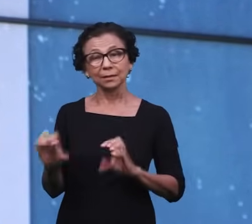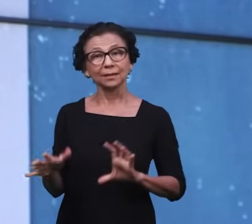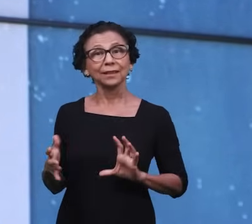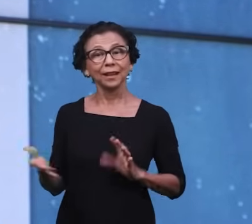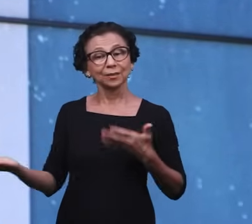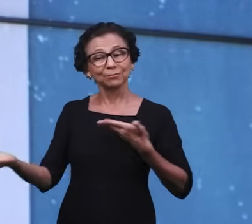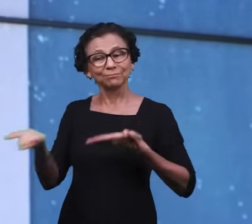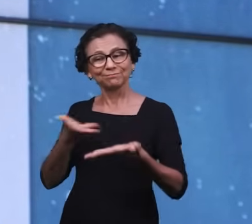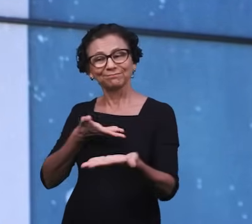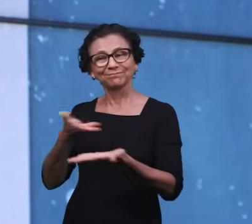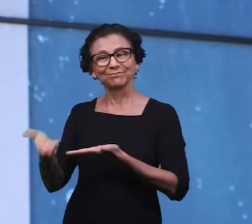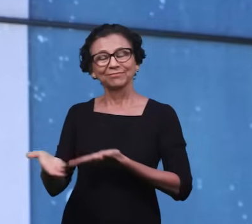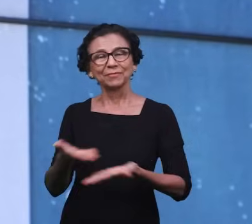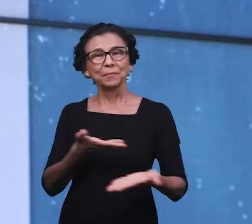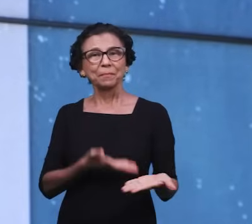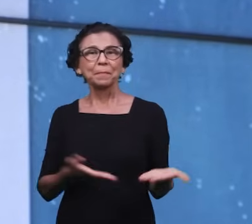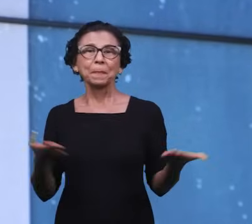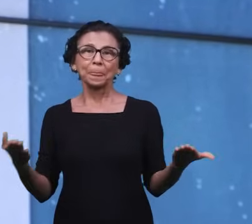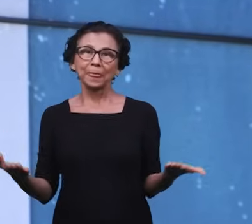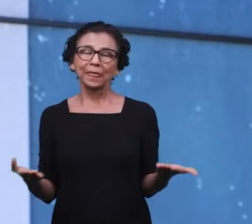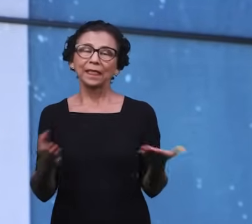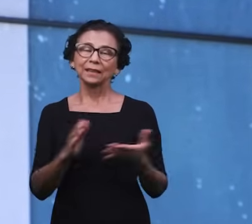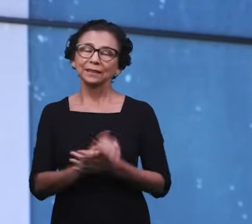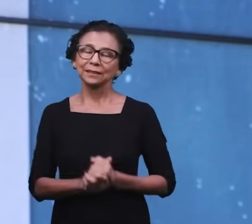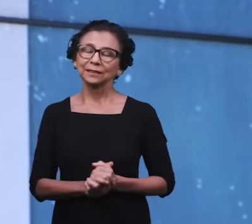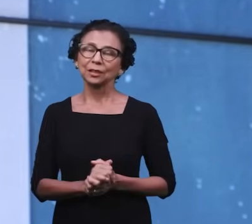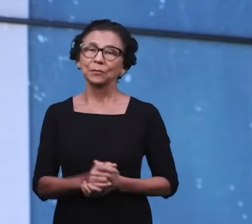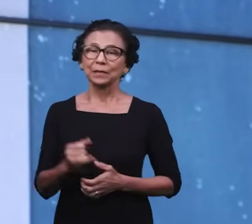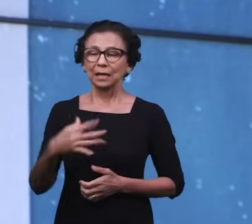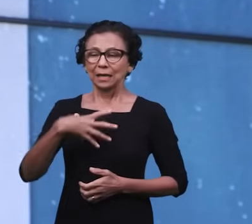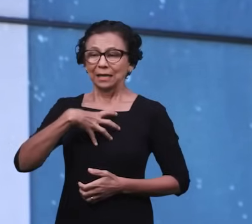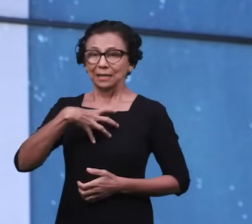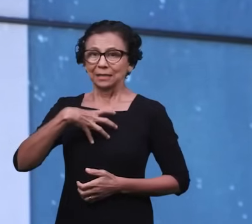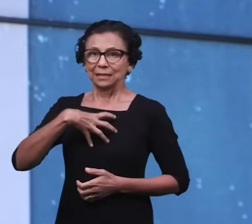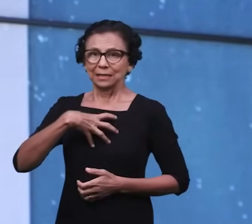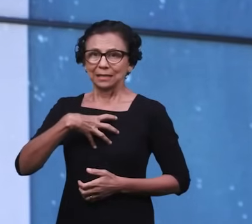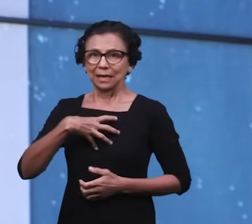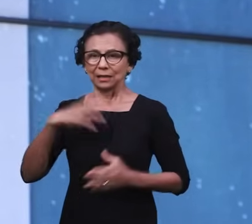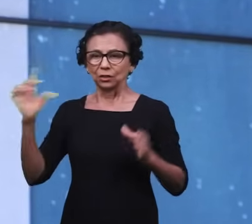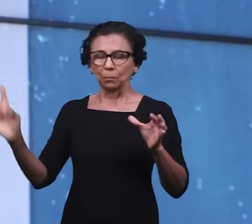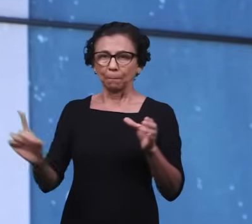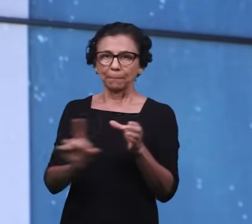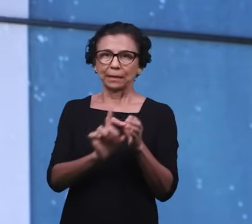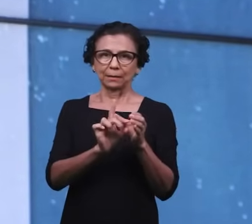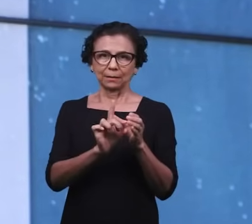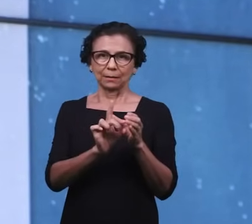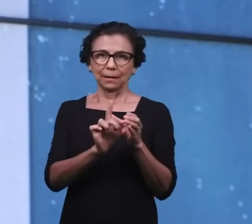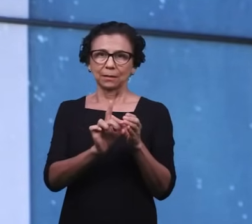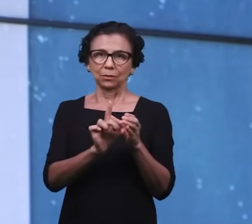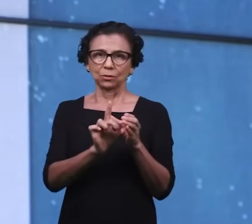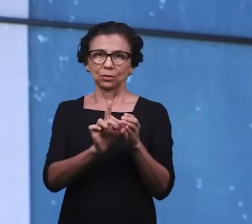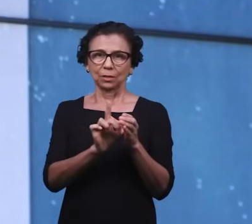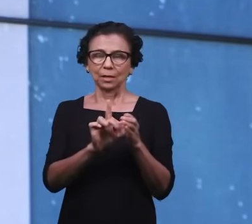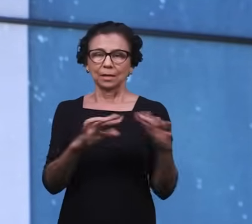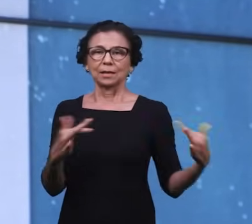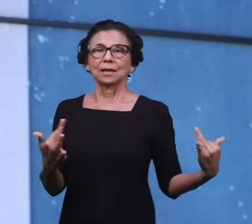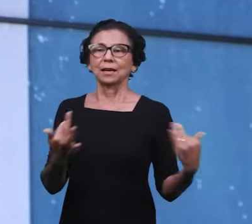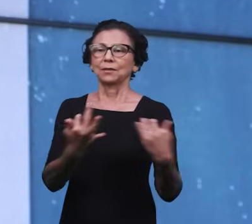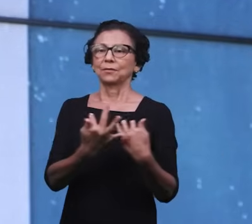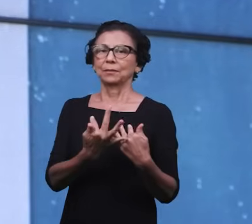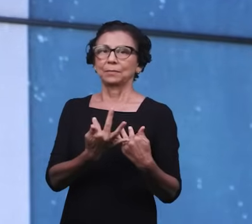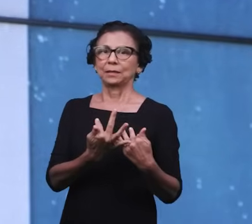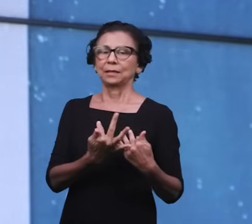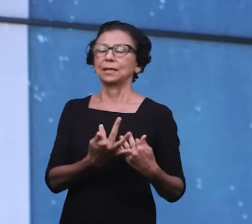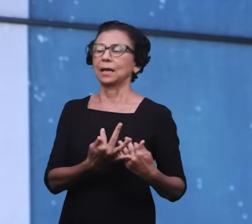família, é como ela vai se espelhar na sociedade. Então, se ela se sente parte da família, eu sou parte dessa família. Minha mãe acredita em